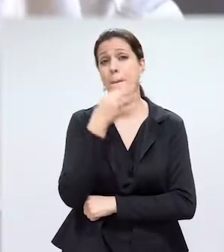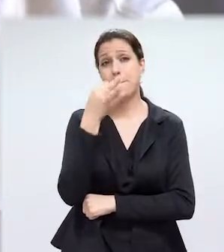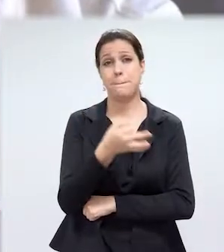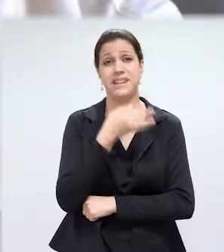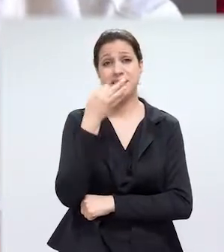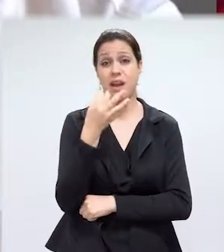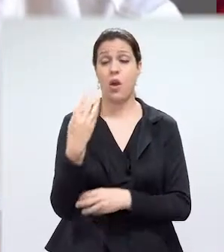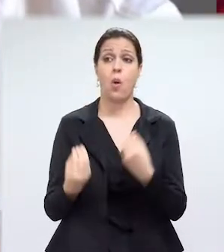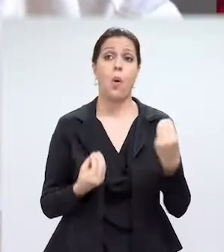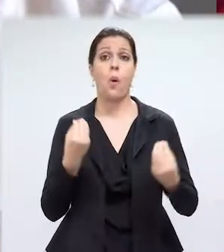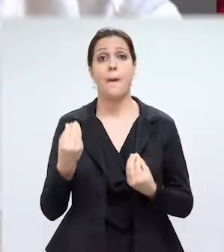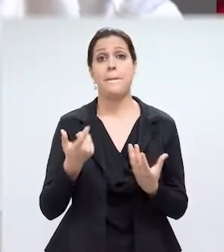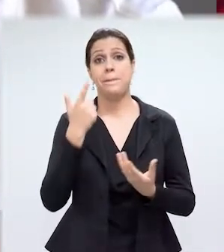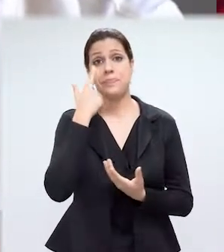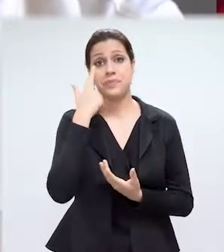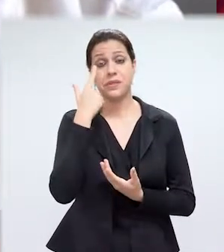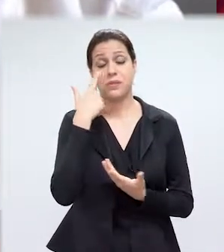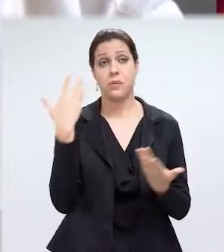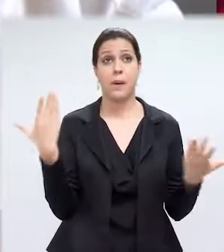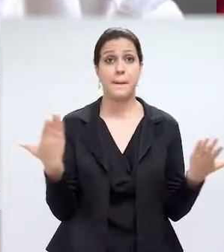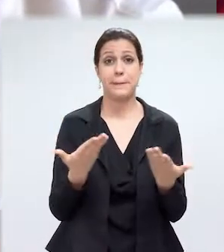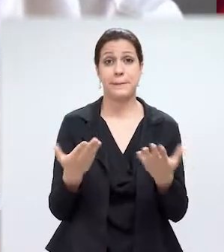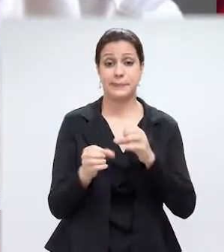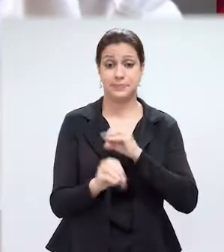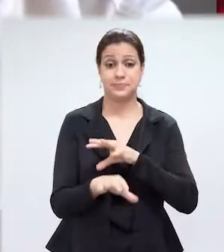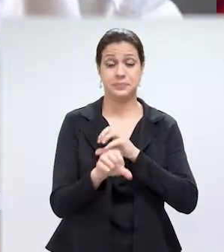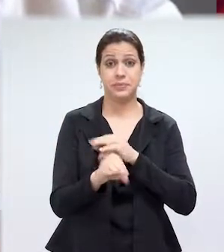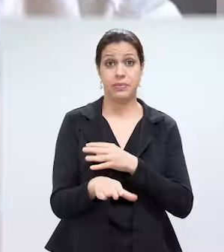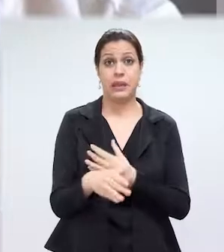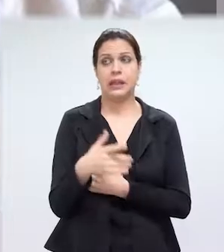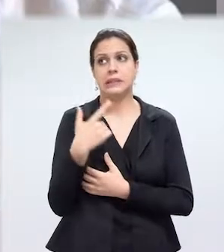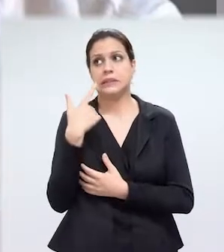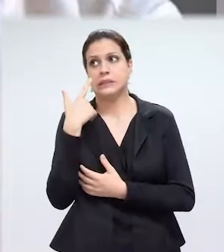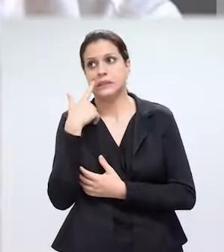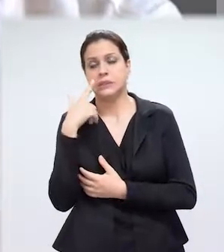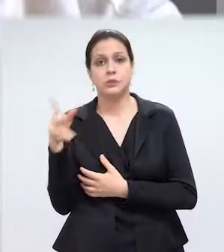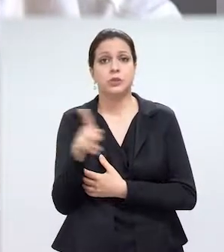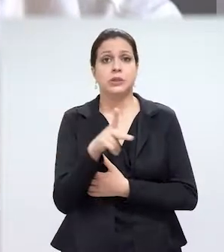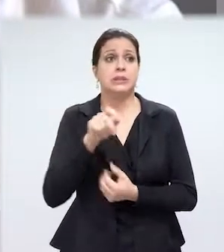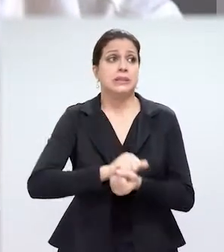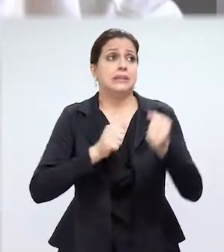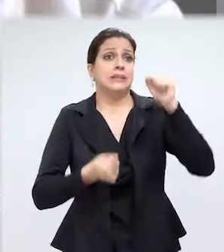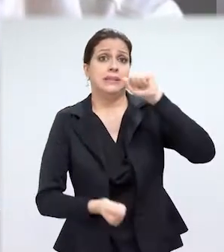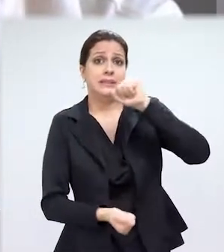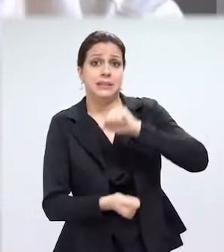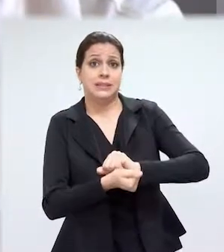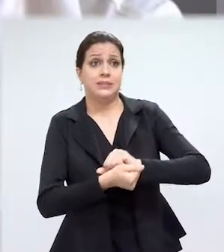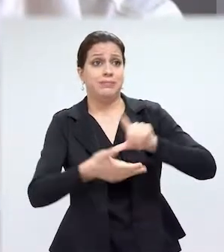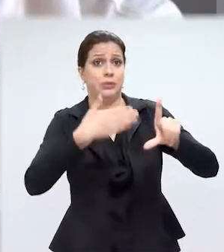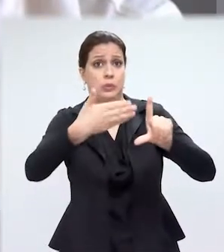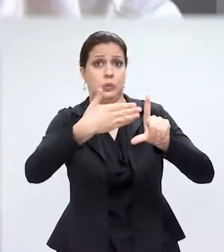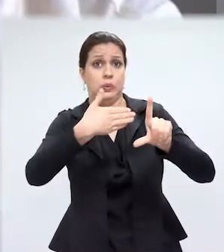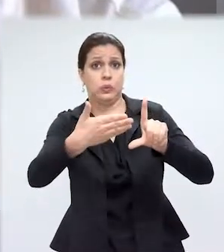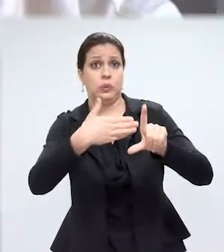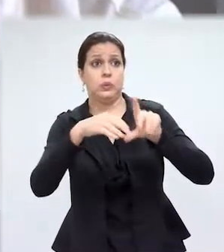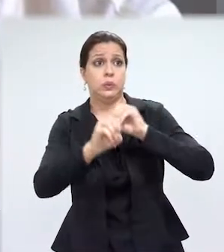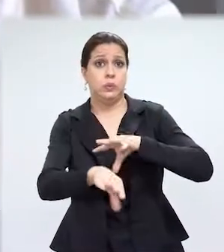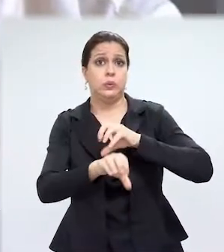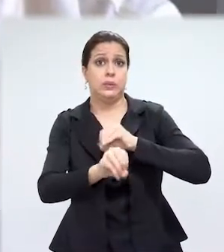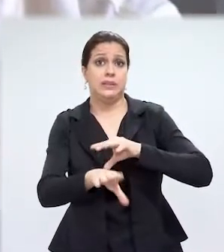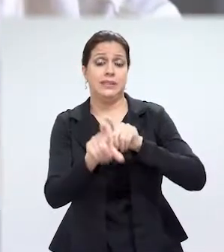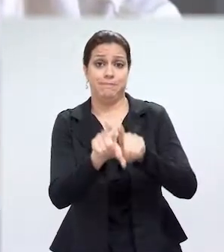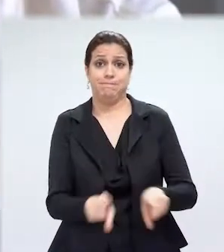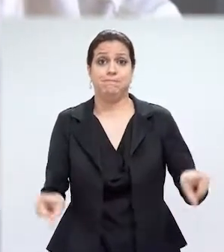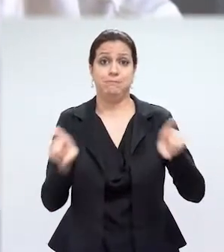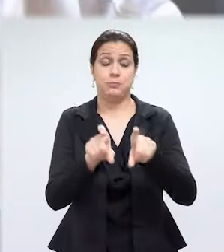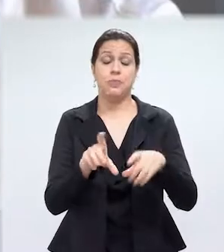saber a opinião da senhora, né, como que foi visto aí pelos educadores essa corrida pela